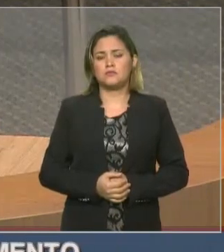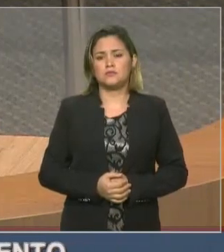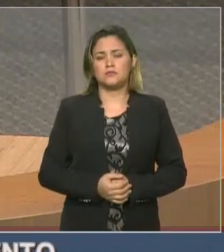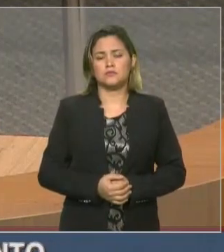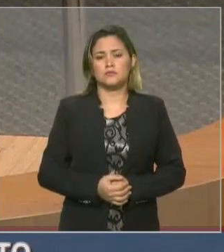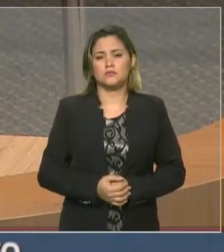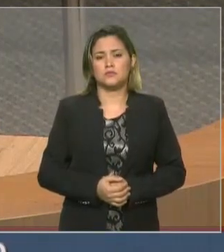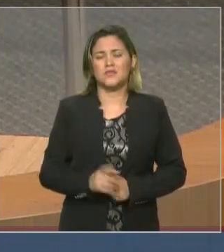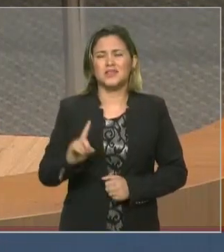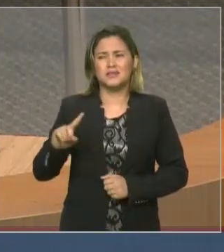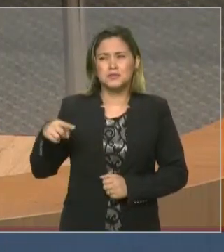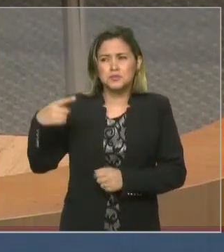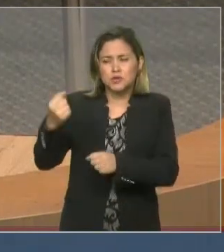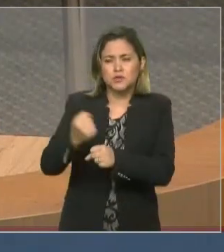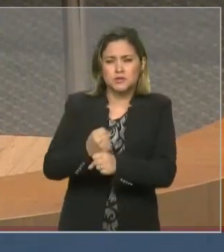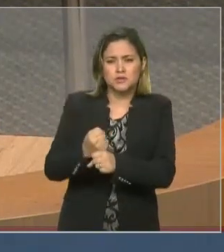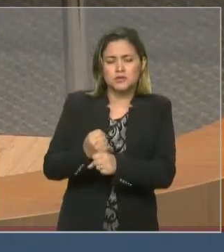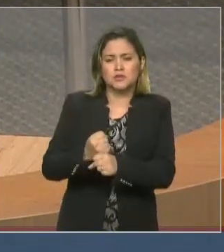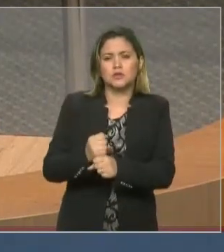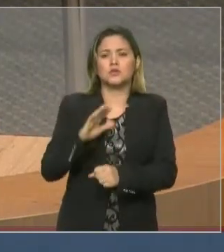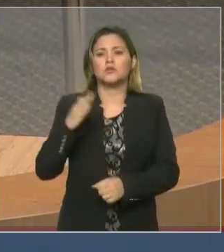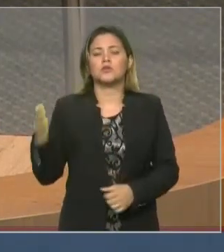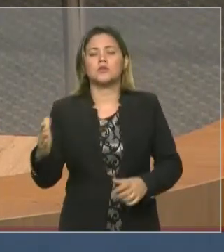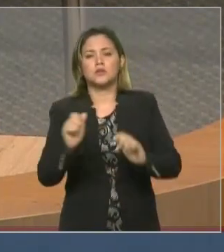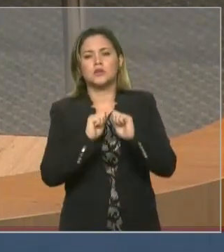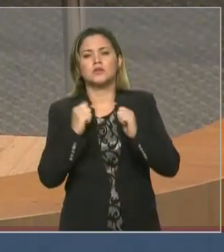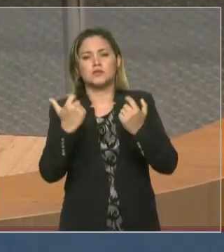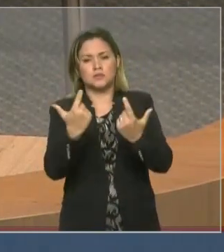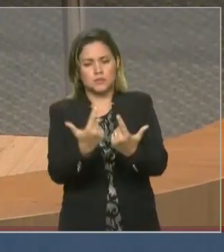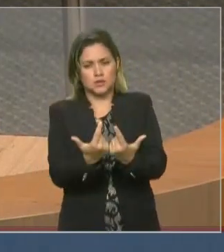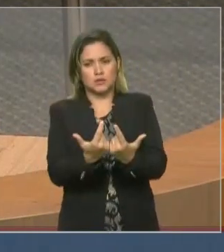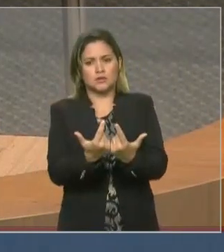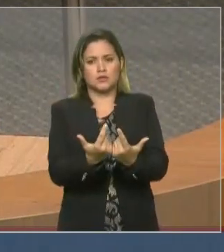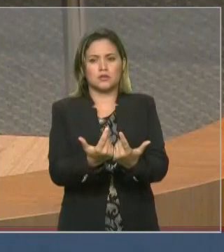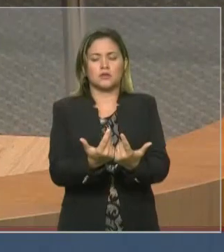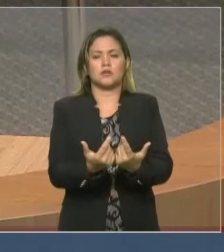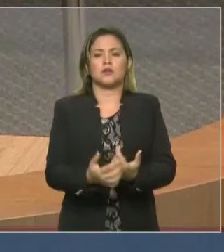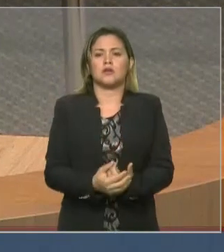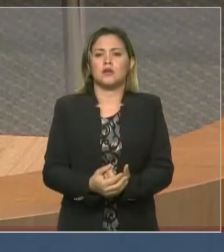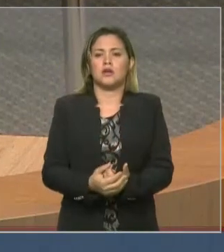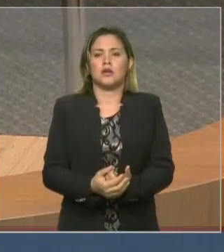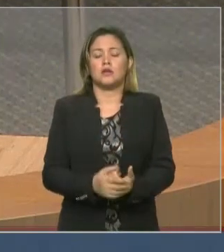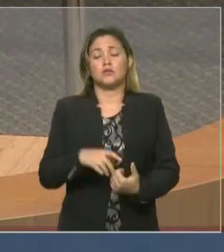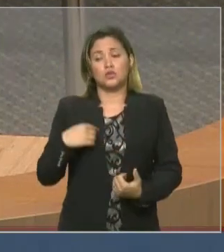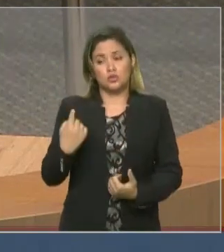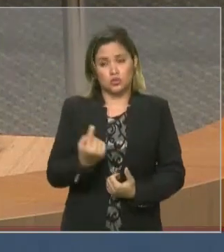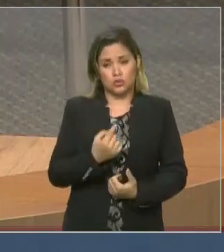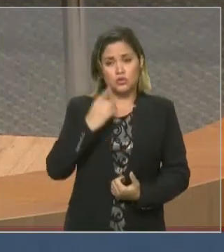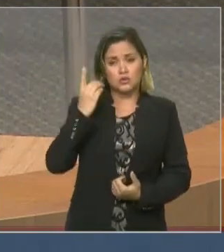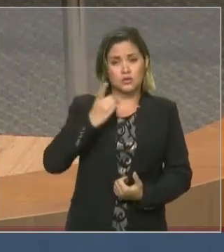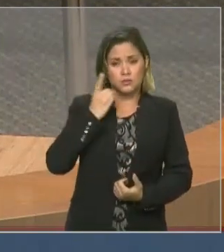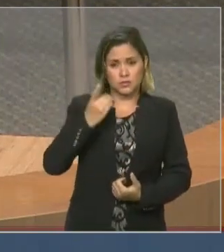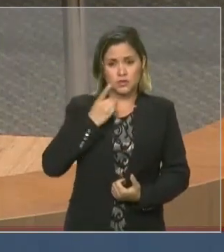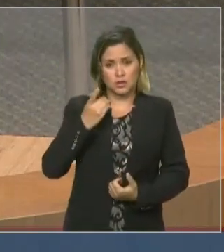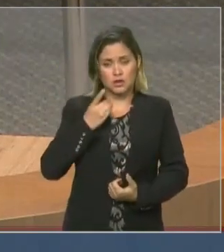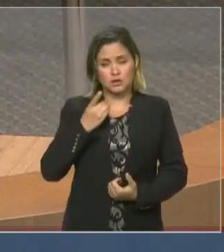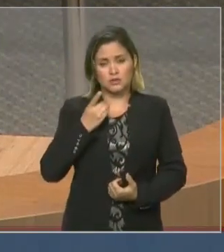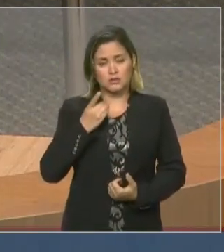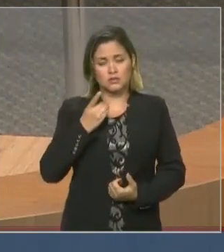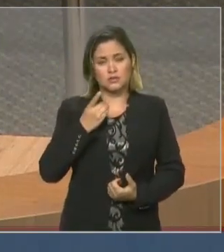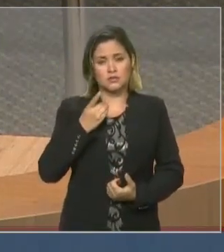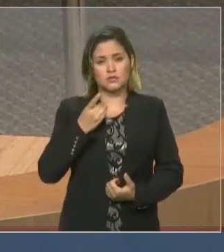Assembleia Legislativa, porque nós, deputados, eu digo nós, porque eu tenho ainda encarnado o meu espírito nessa